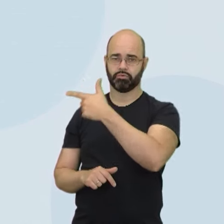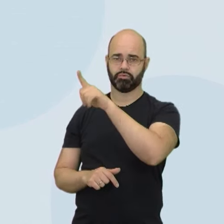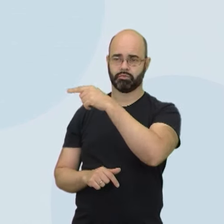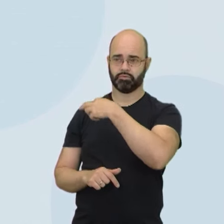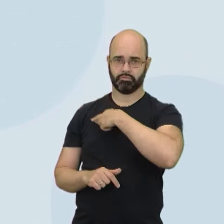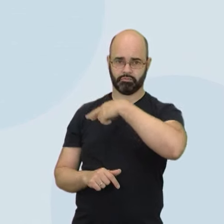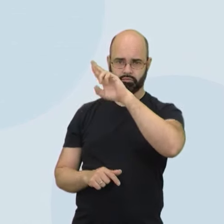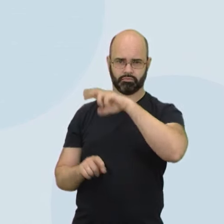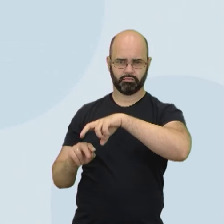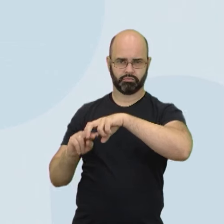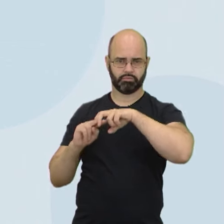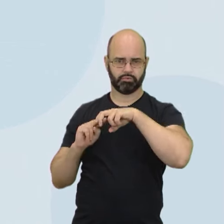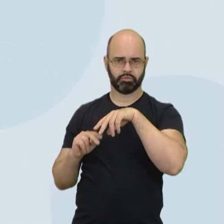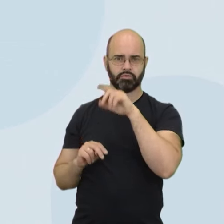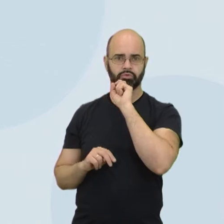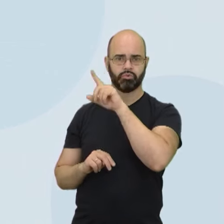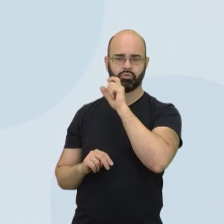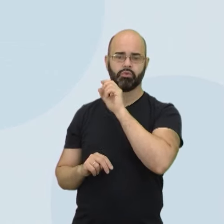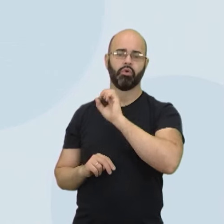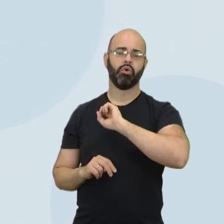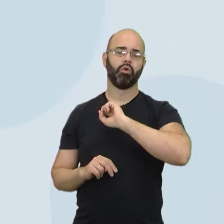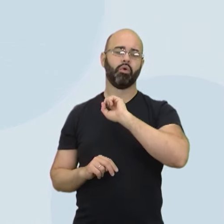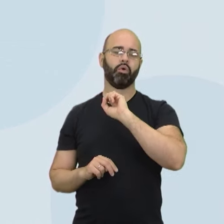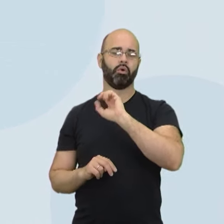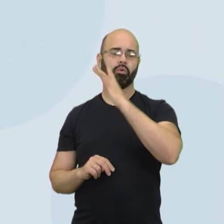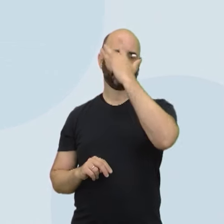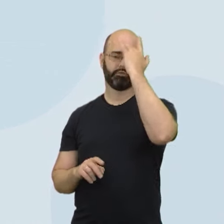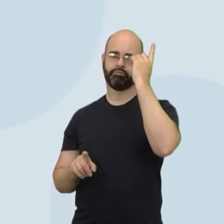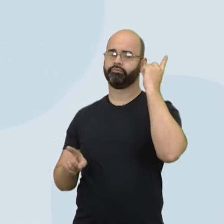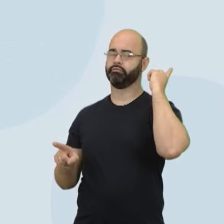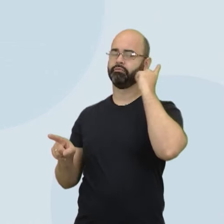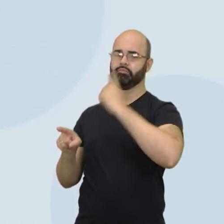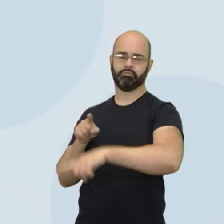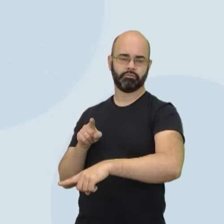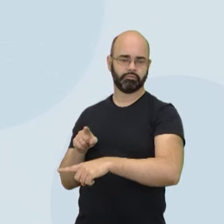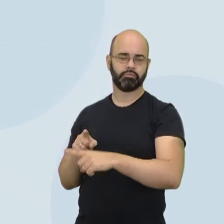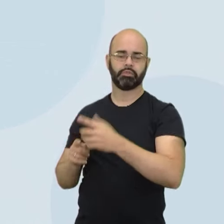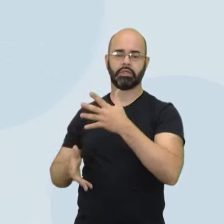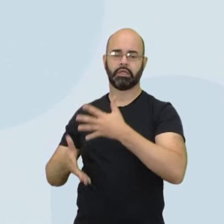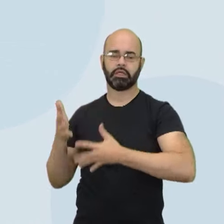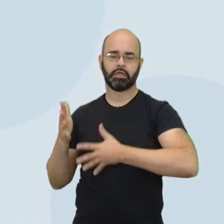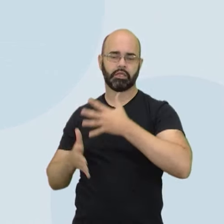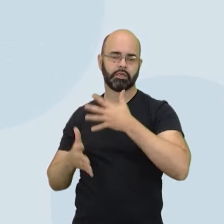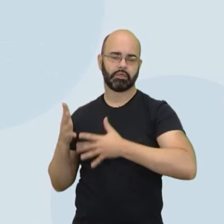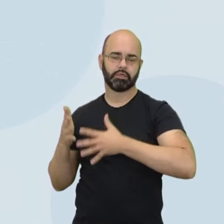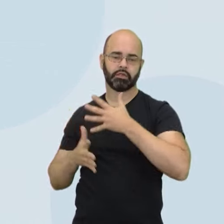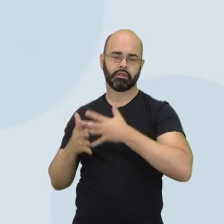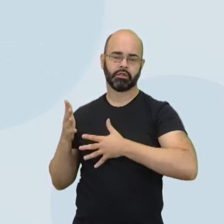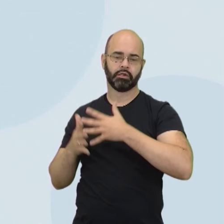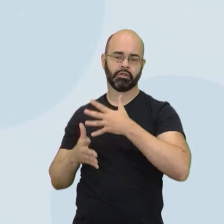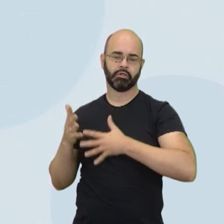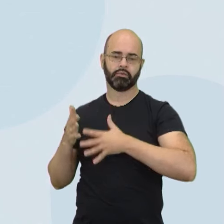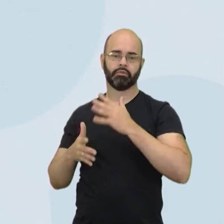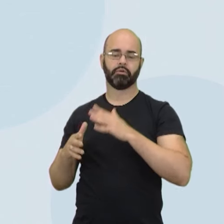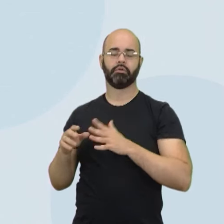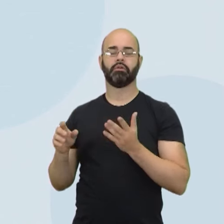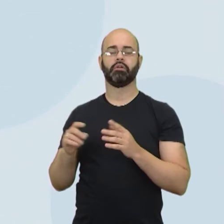ela professa, ou impedir e atrapalhar cerimônias